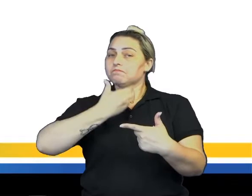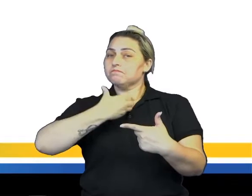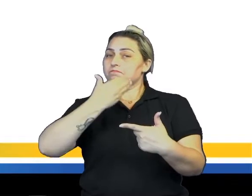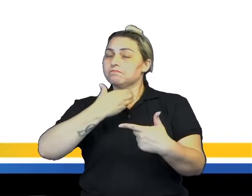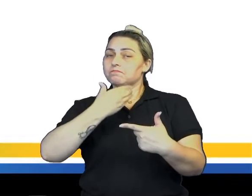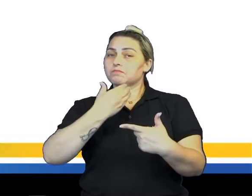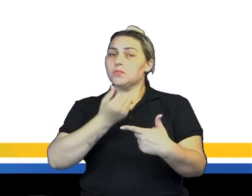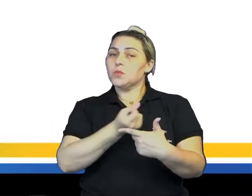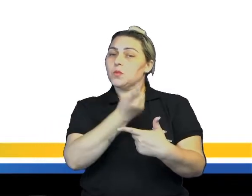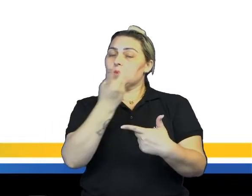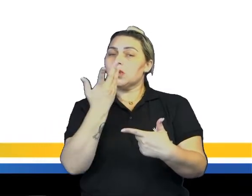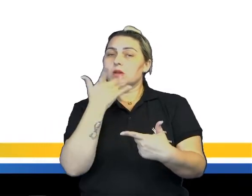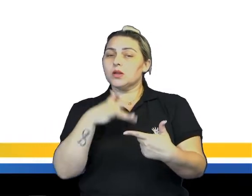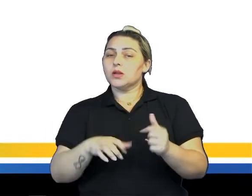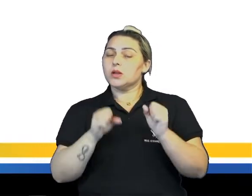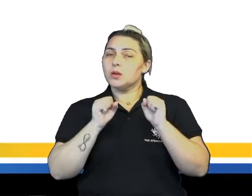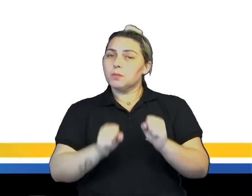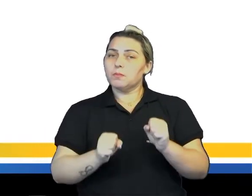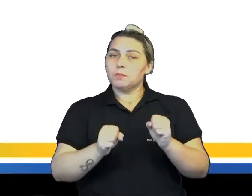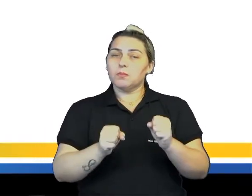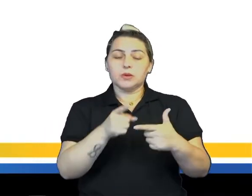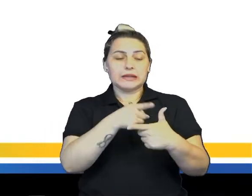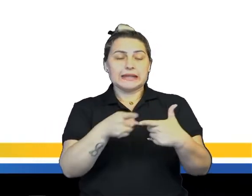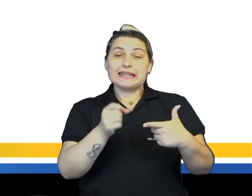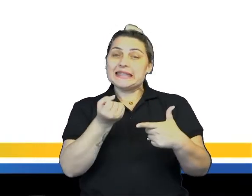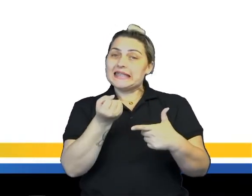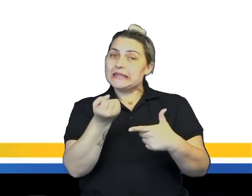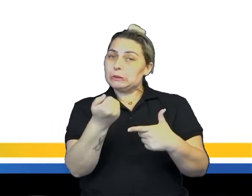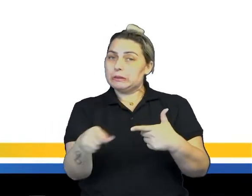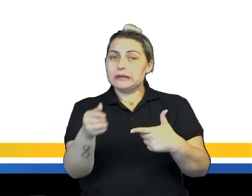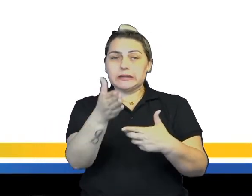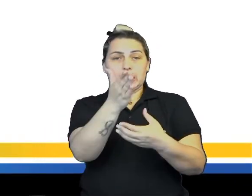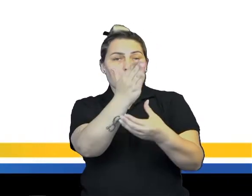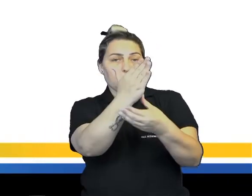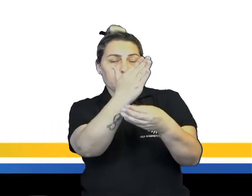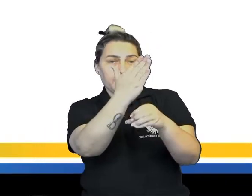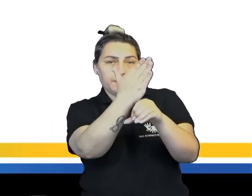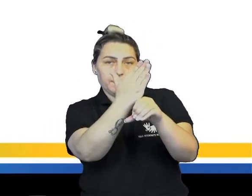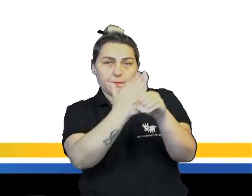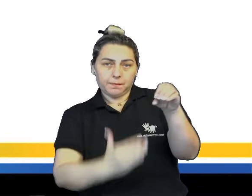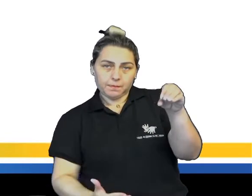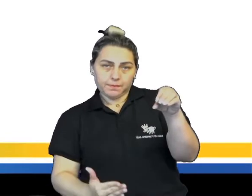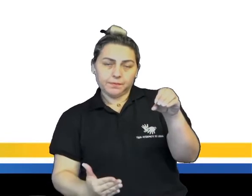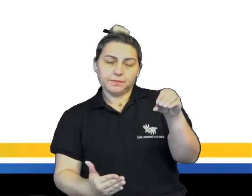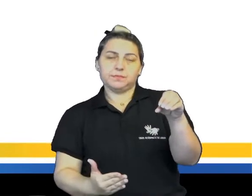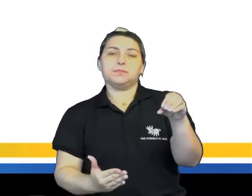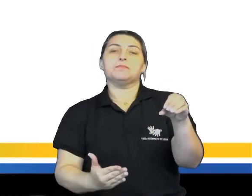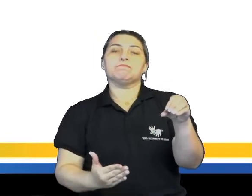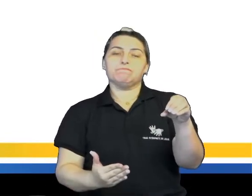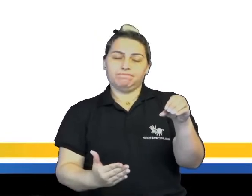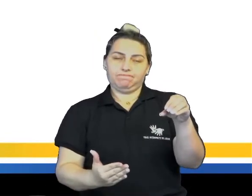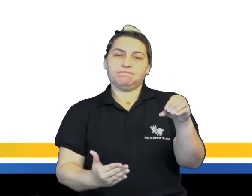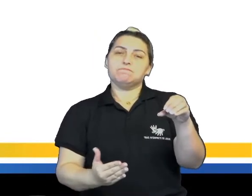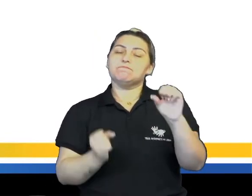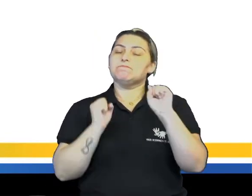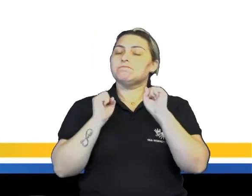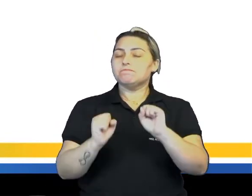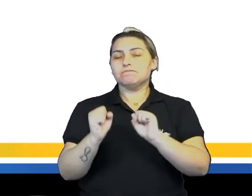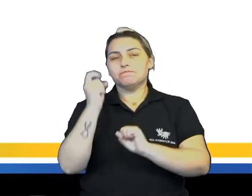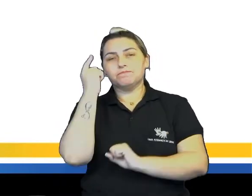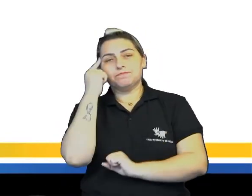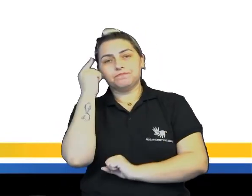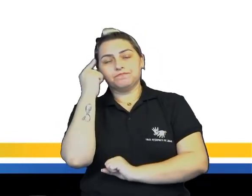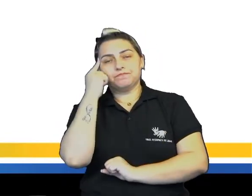Para quantas crianças eu posso dividir sem cortar essa maçã, sem dividir ela? Nossa, então eu posso pensar